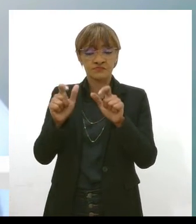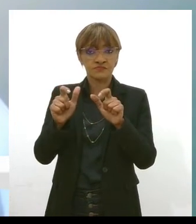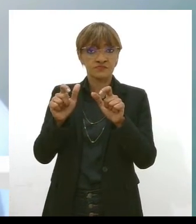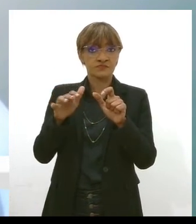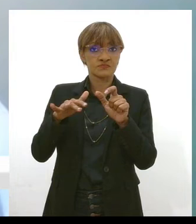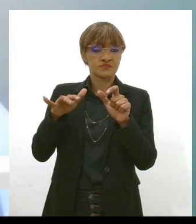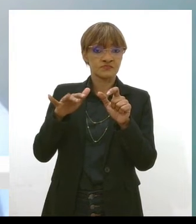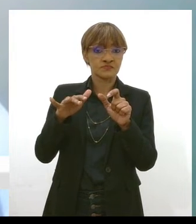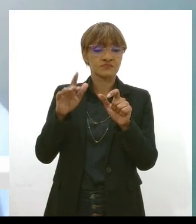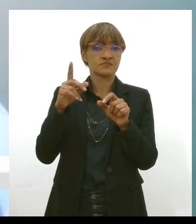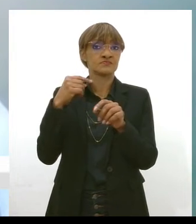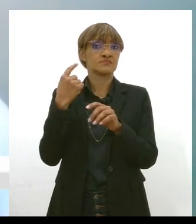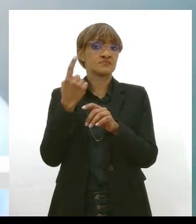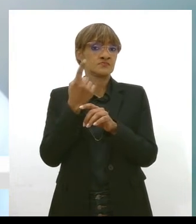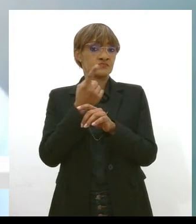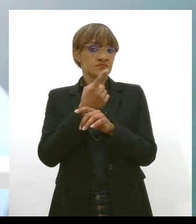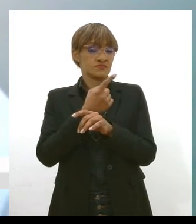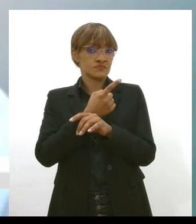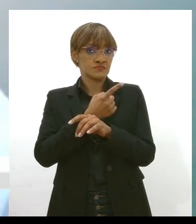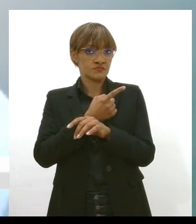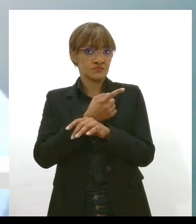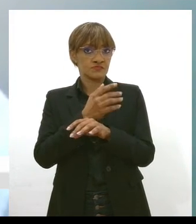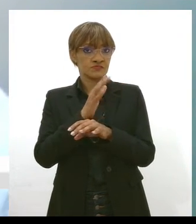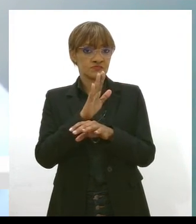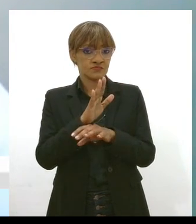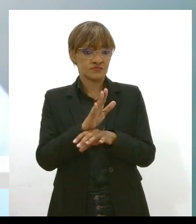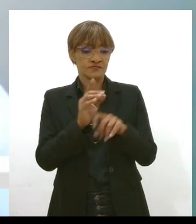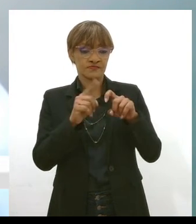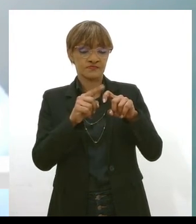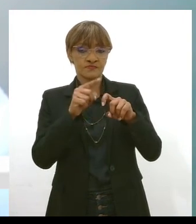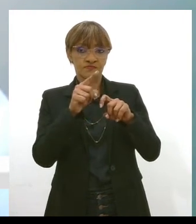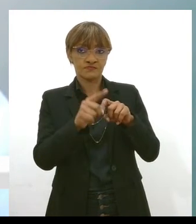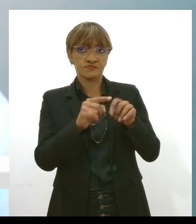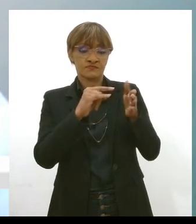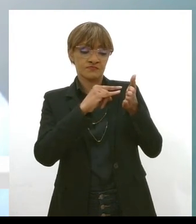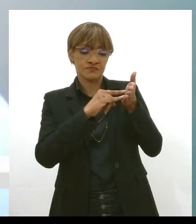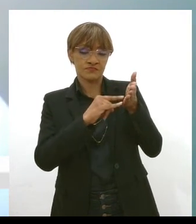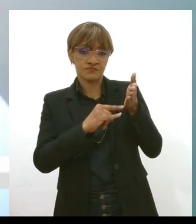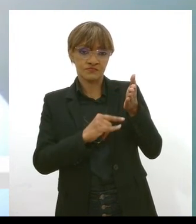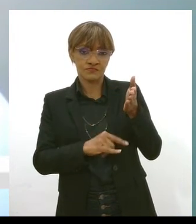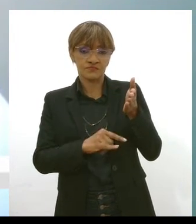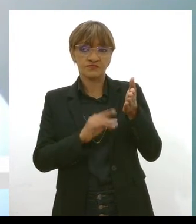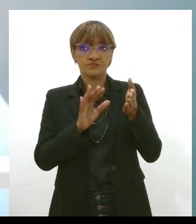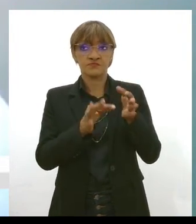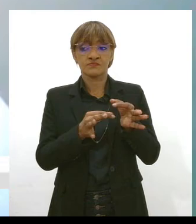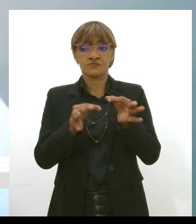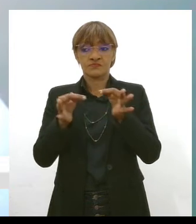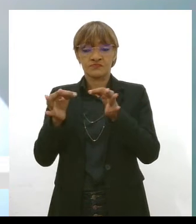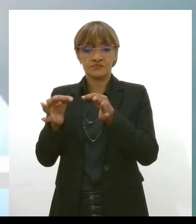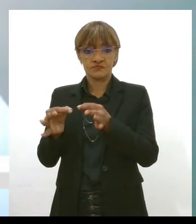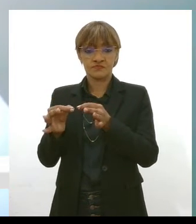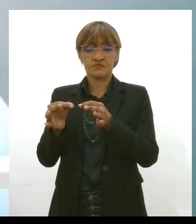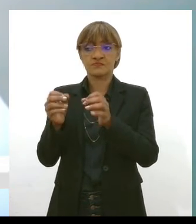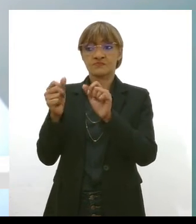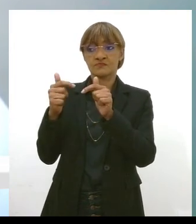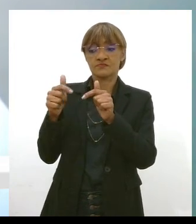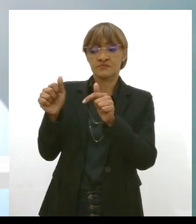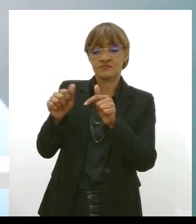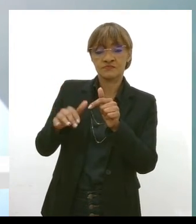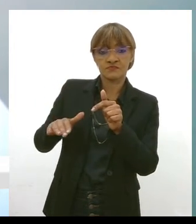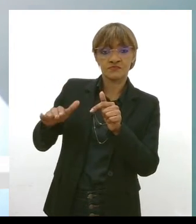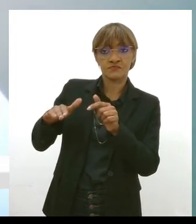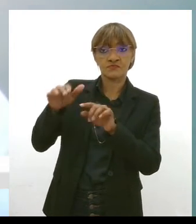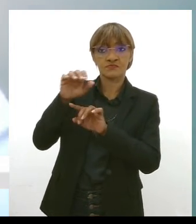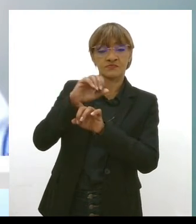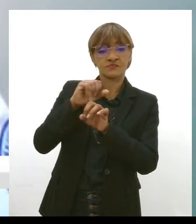profissional médico faz o relatório, essa paciente vai para o serviço social e o serviço social agenda